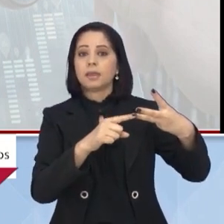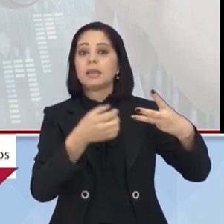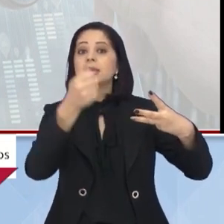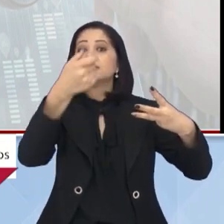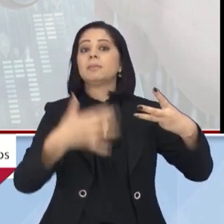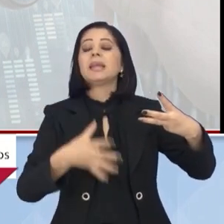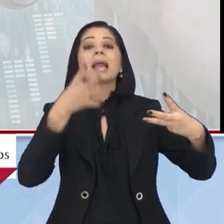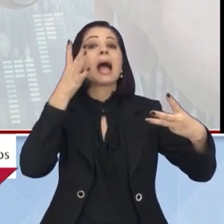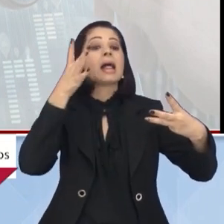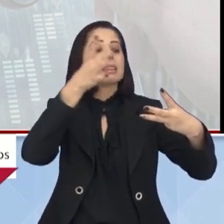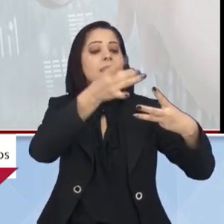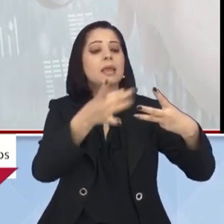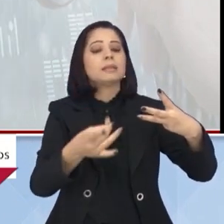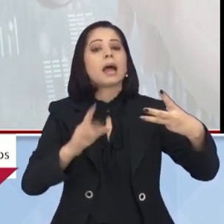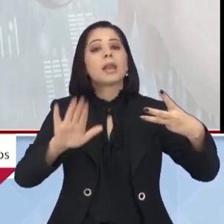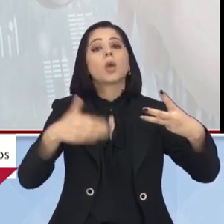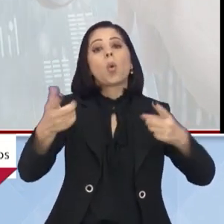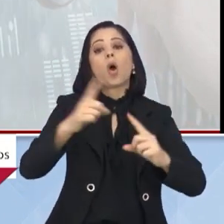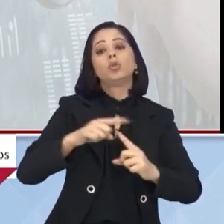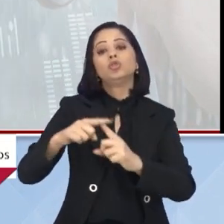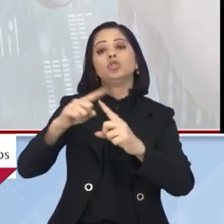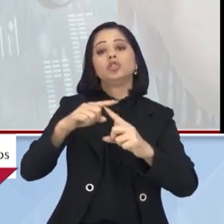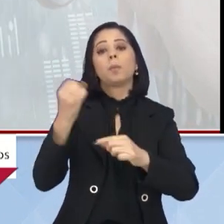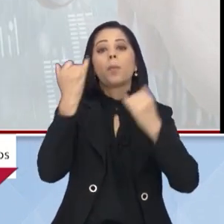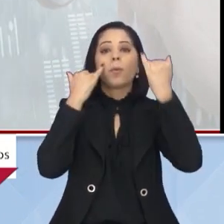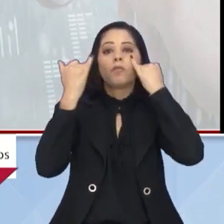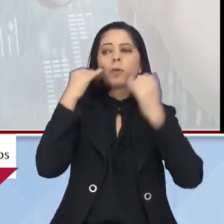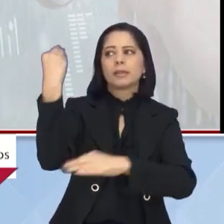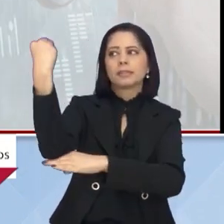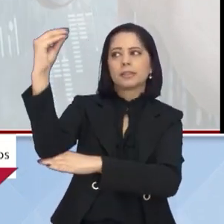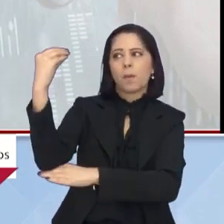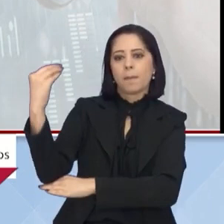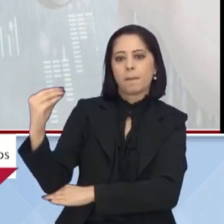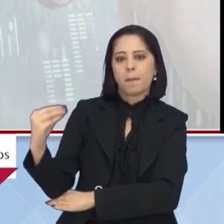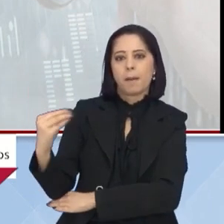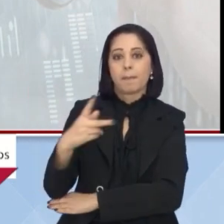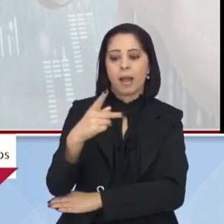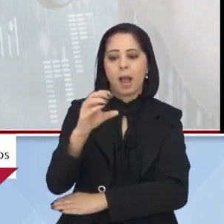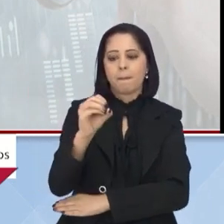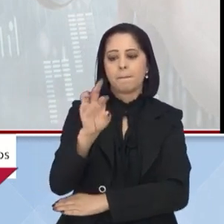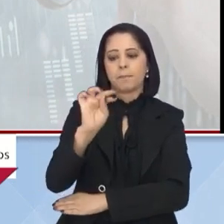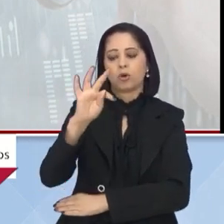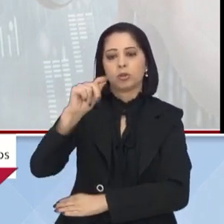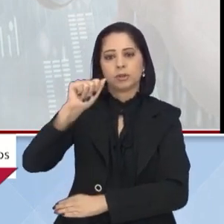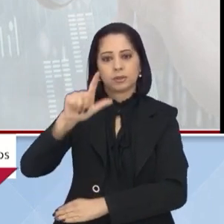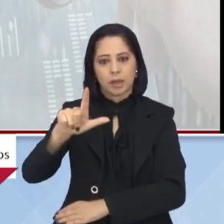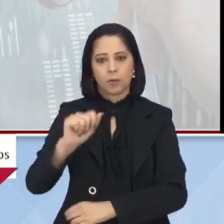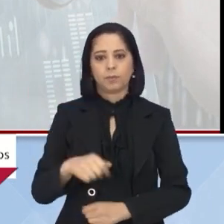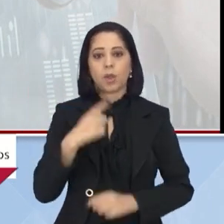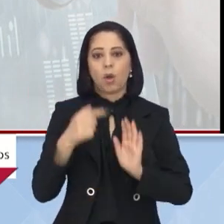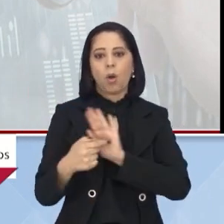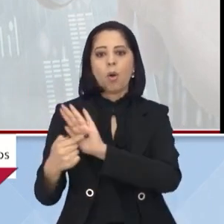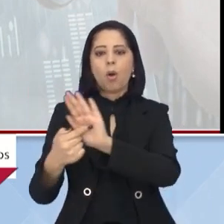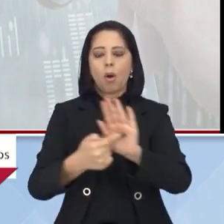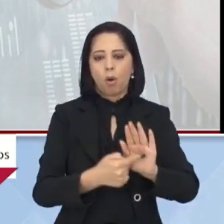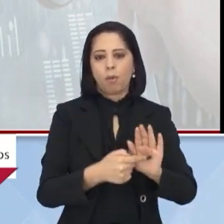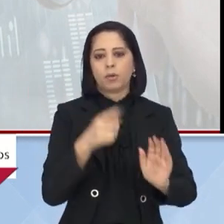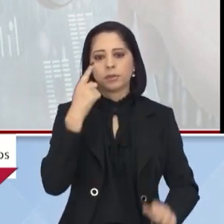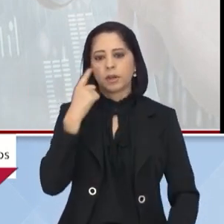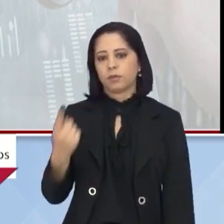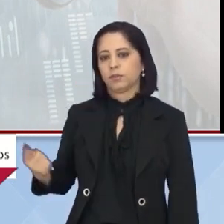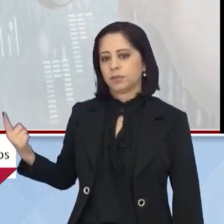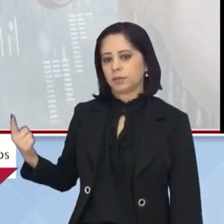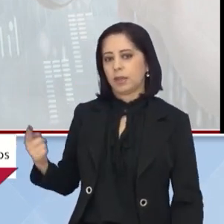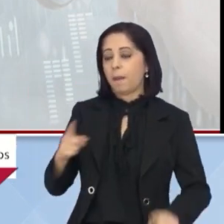devem ser disponibilizadas nesses portais trouxe aqui para vocês resultado de um levantamento que foi feito pelo